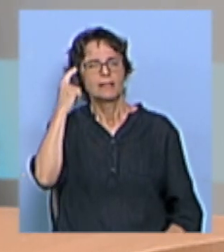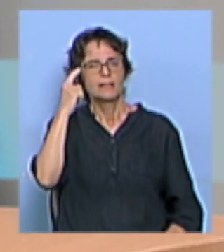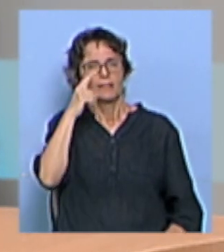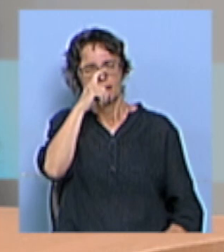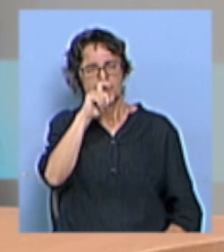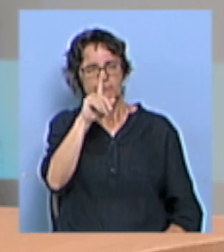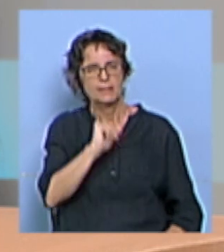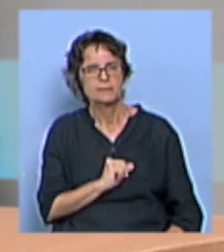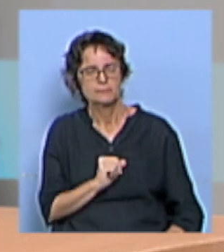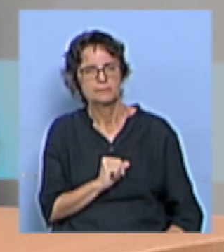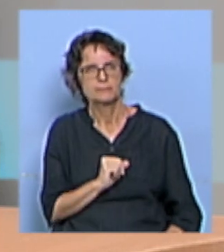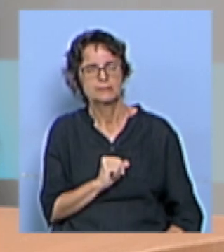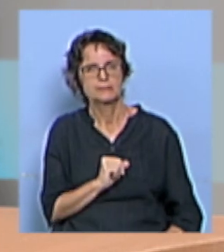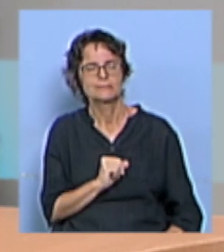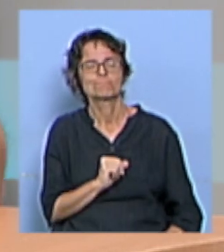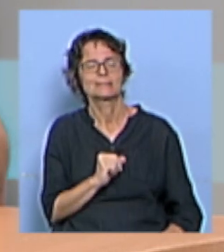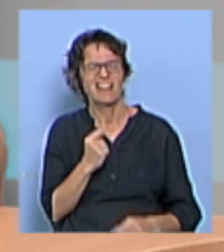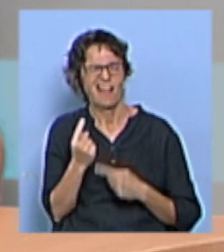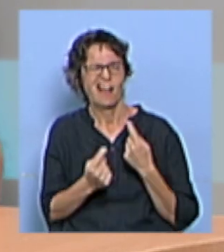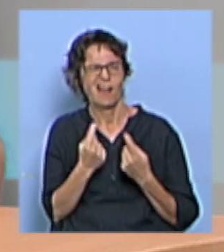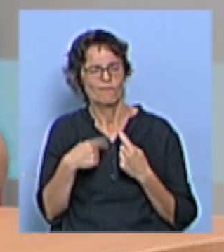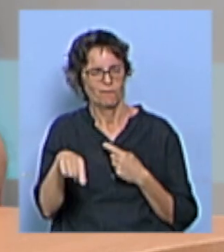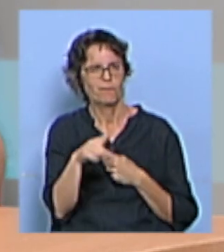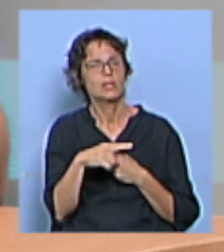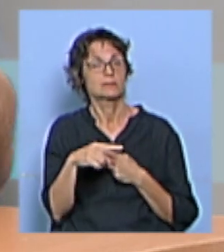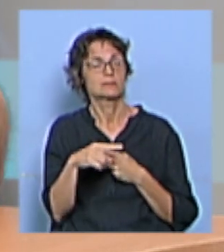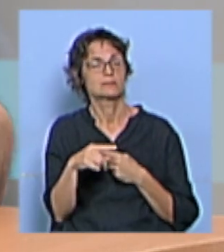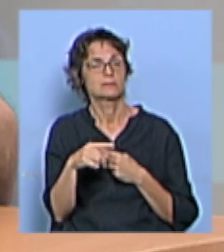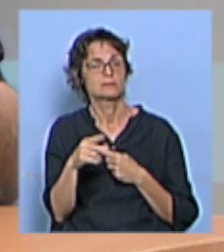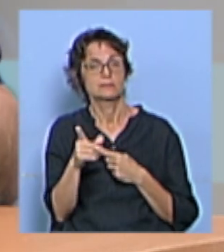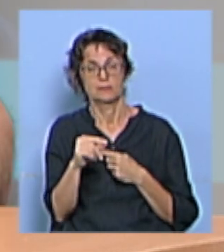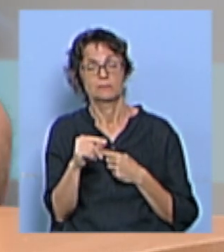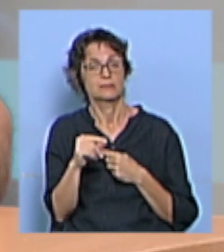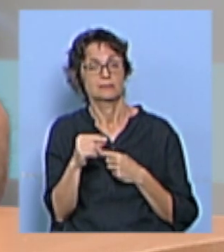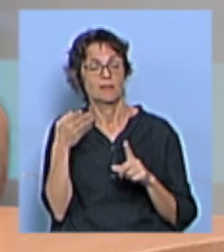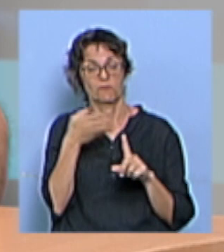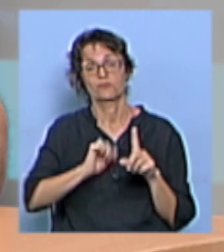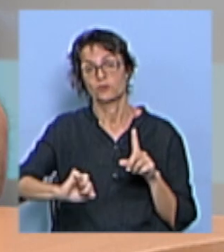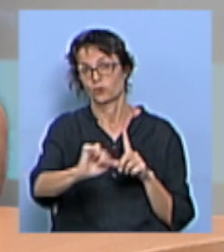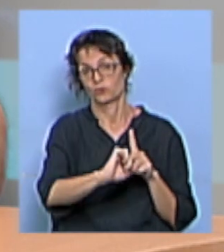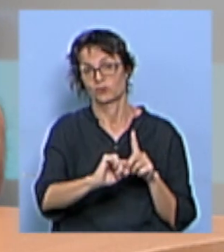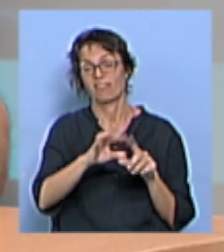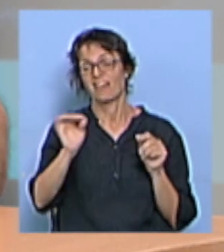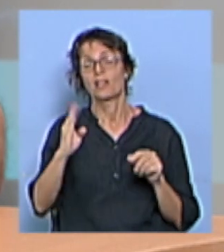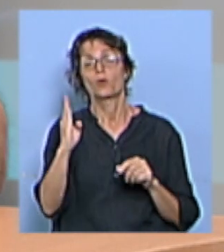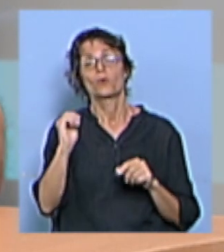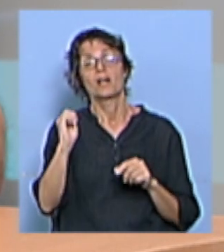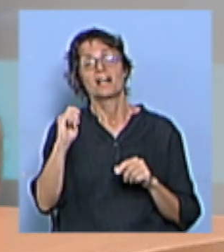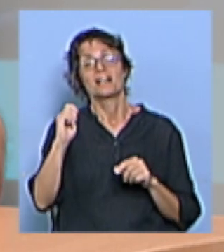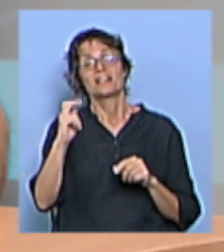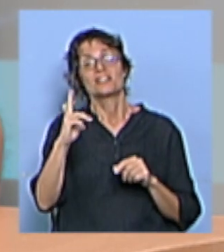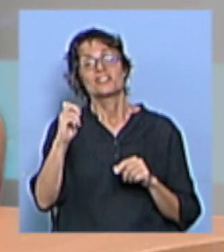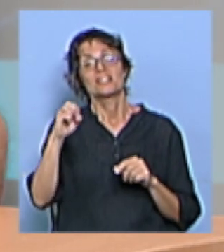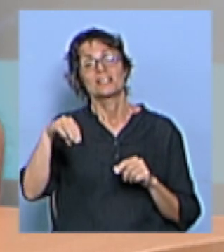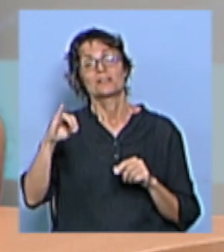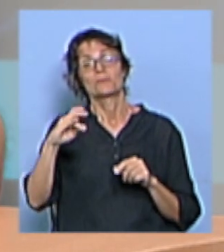É que, pois, nós muitas vezes na nossa missão temos dificuldades. O Jeremias tinha ao anunciar, lá está, ao dizer as tais verdades.